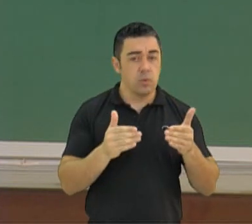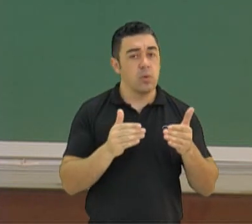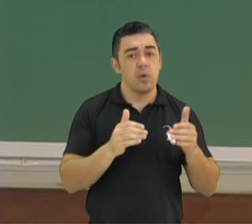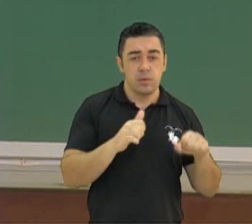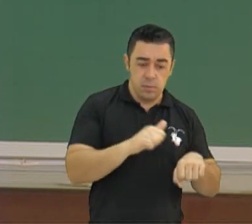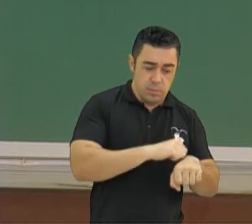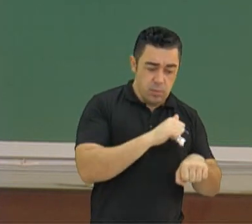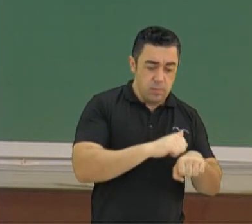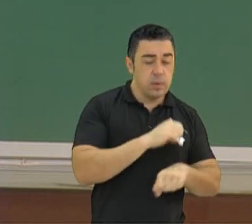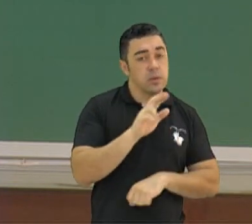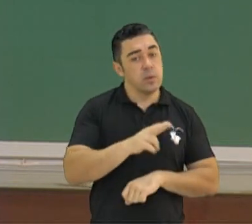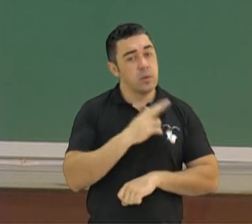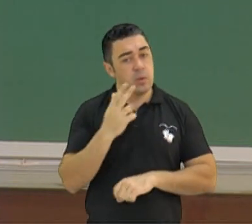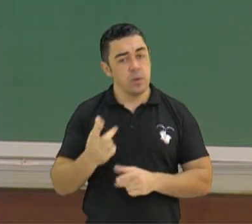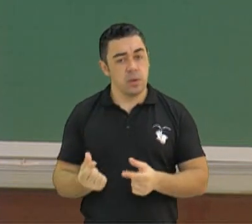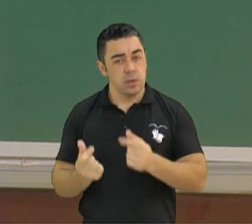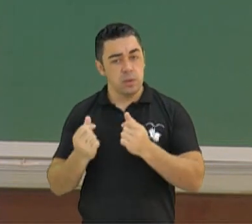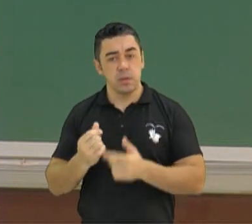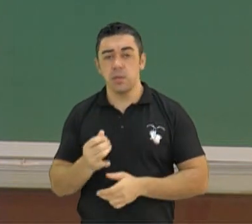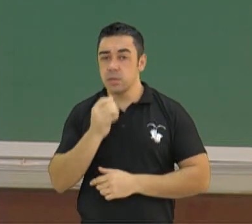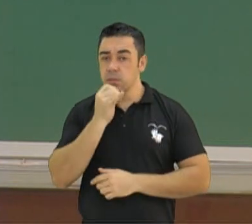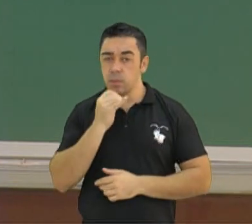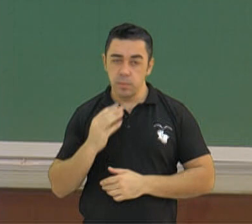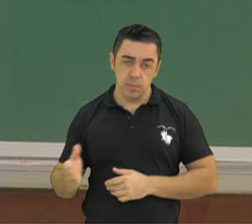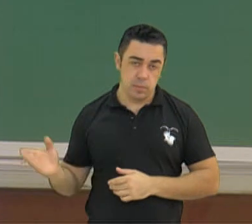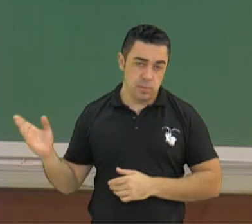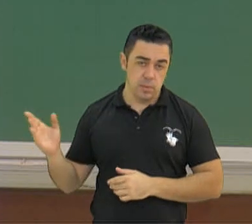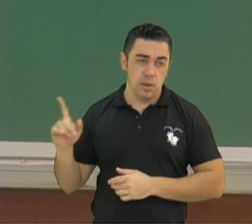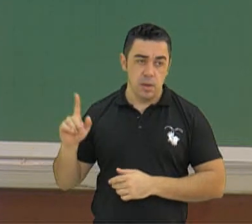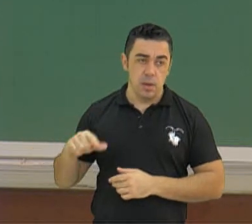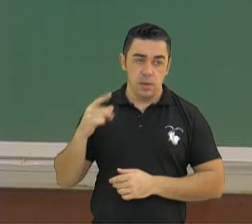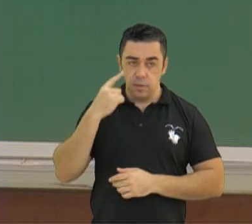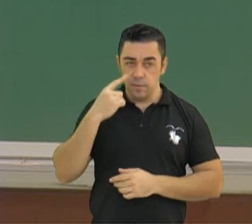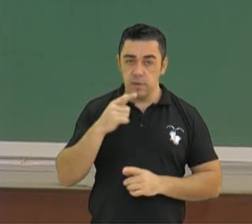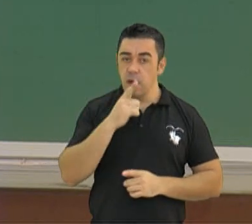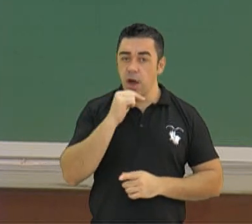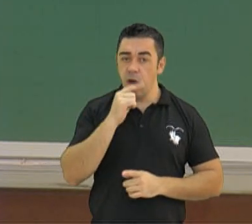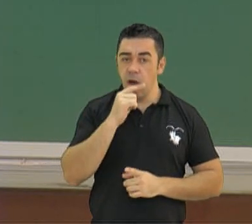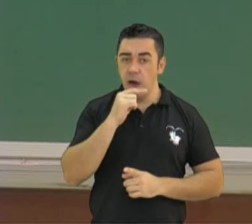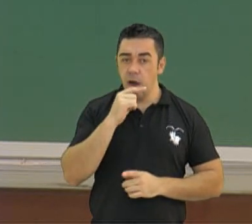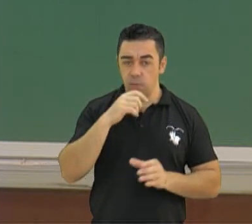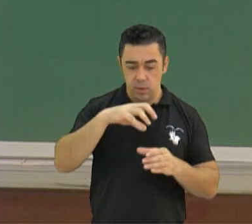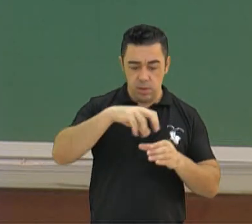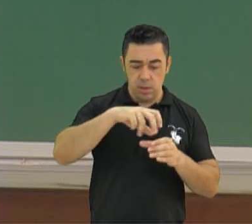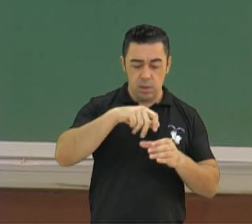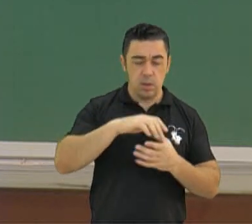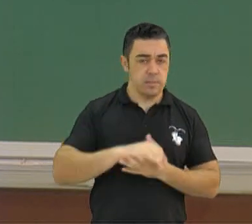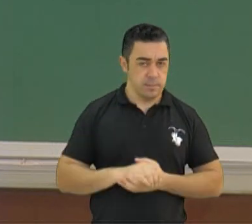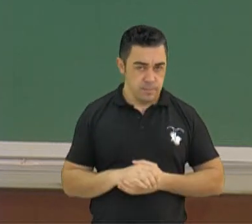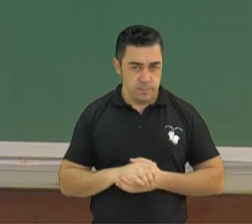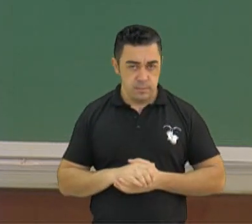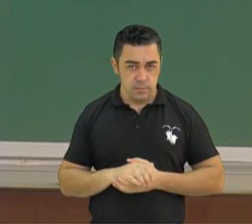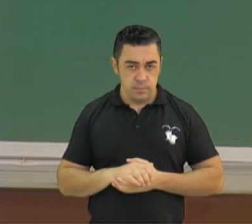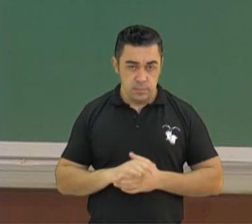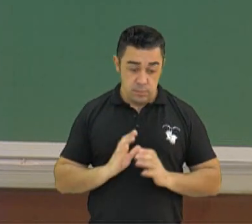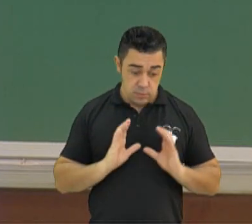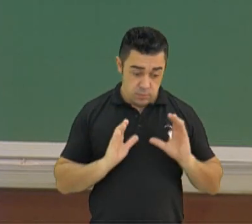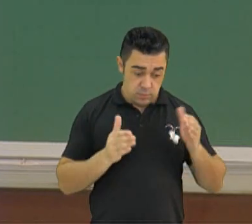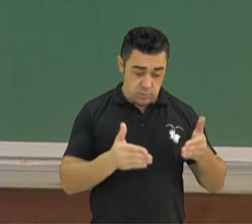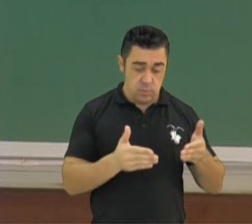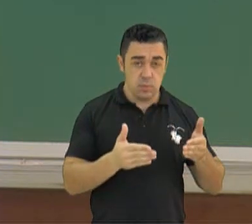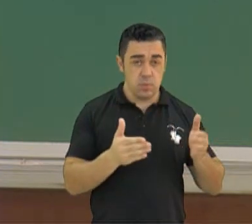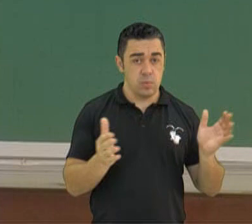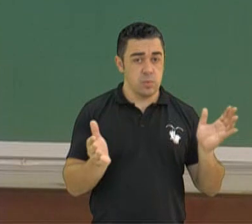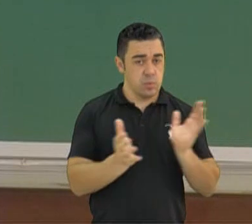ou de riqueza. Um bom exemplo disso são as garrafas de água. Então, se eu direciono para um público, eu